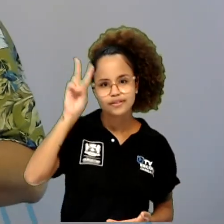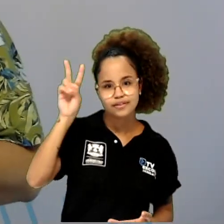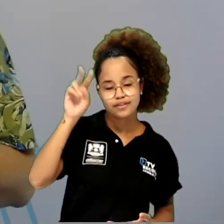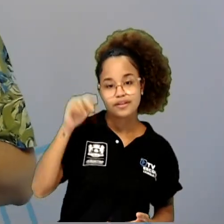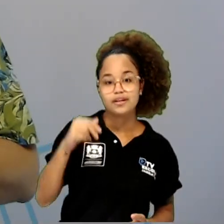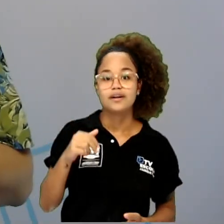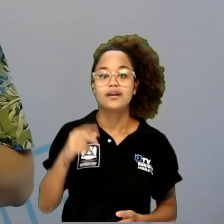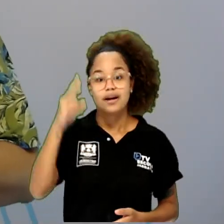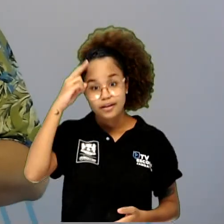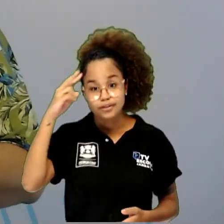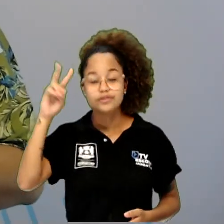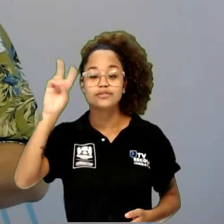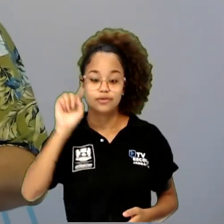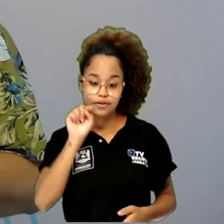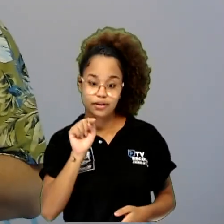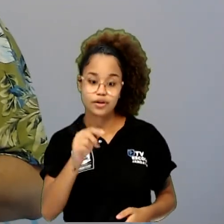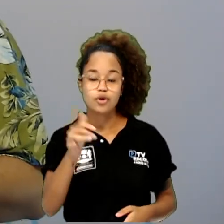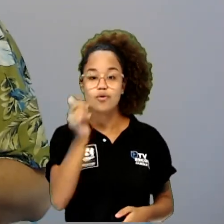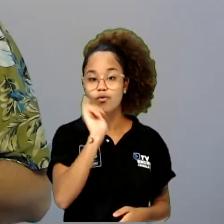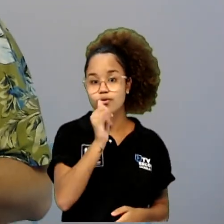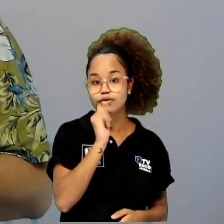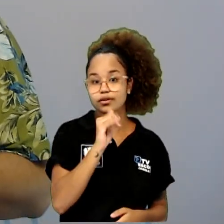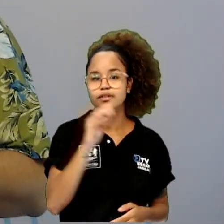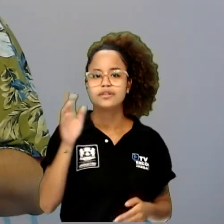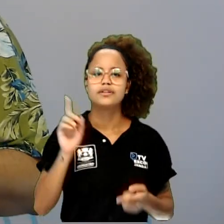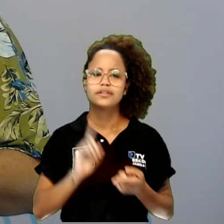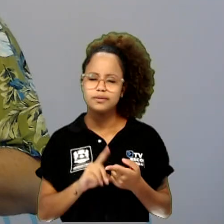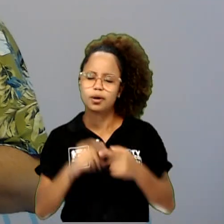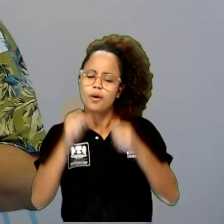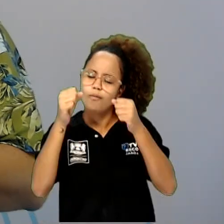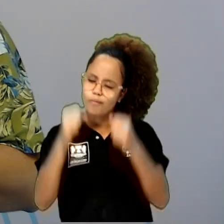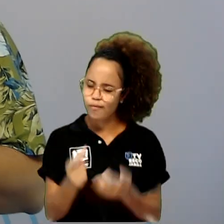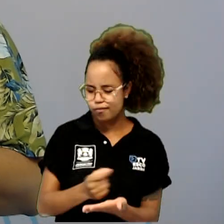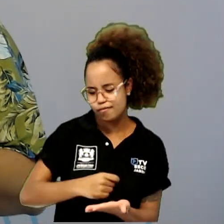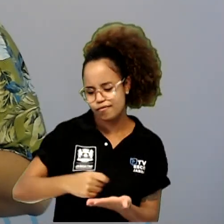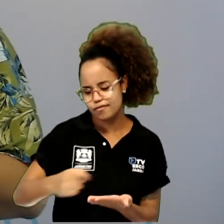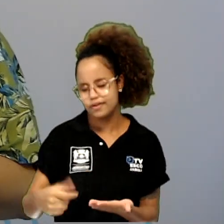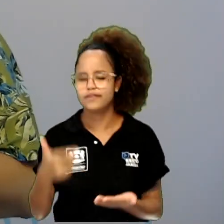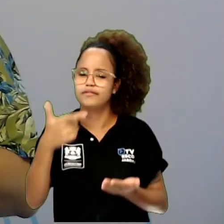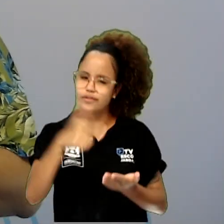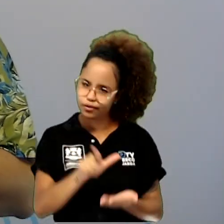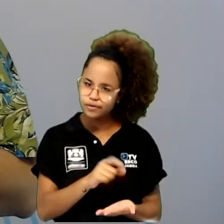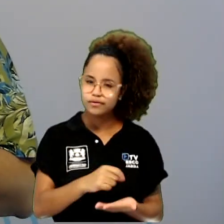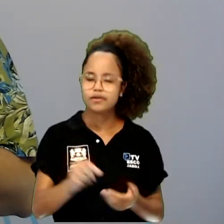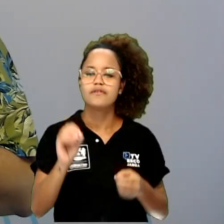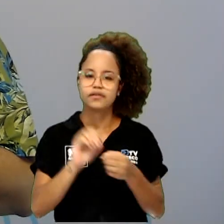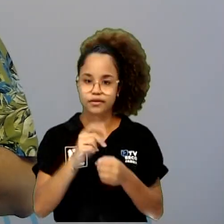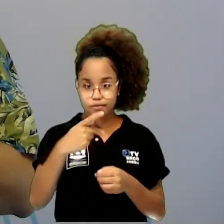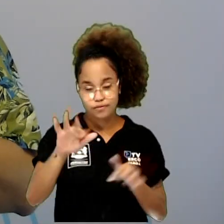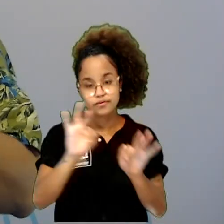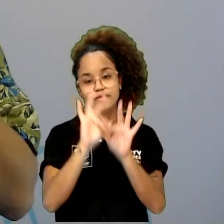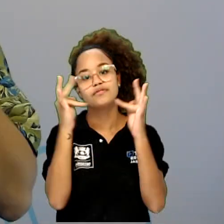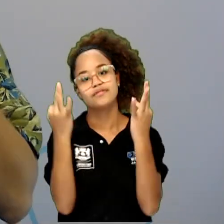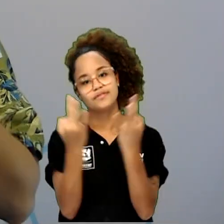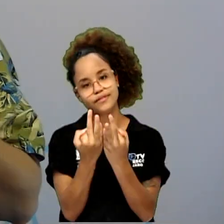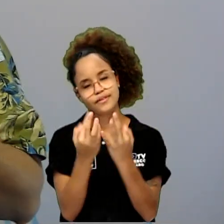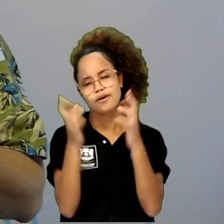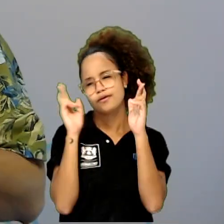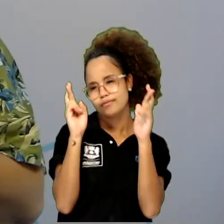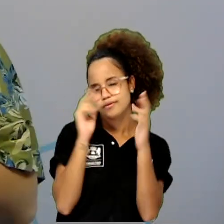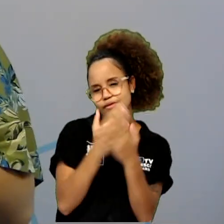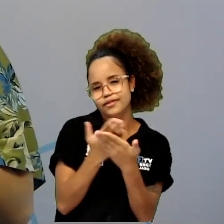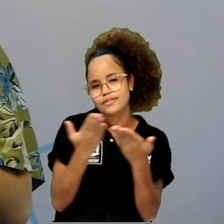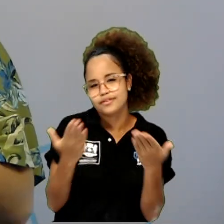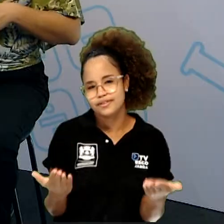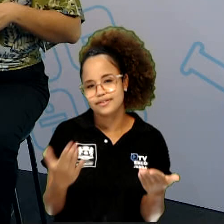conhecem a história da história e também podem reescrever, brincar, dramatizar com a família de vocês. Espero que vocês tenham